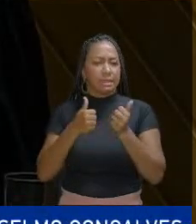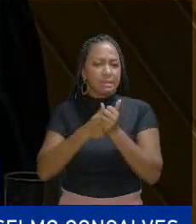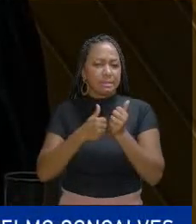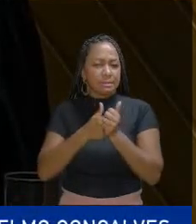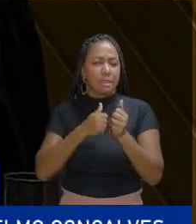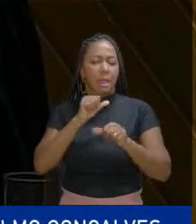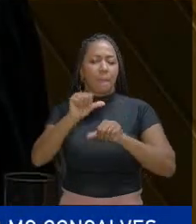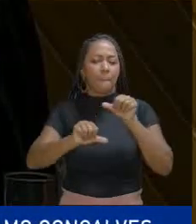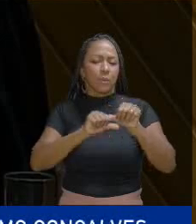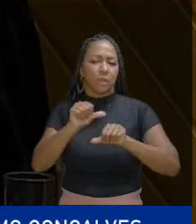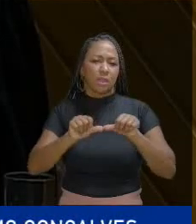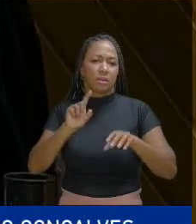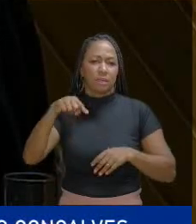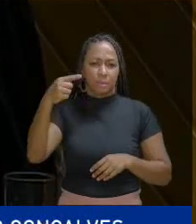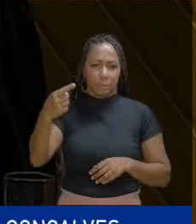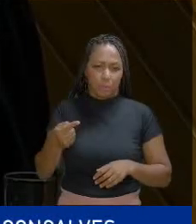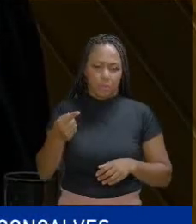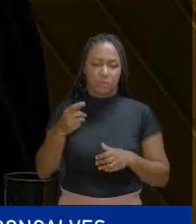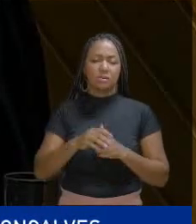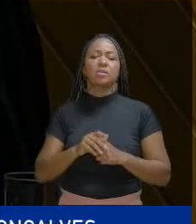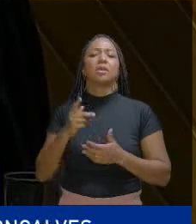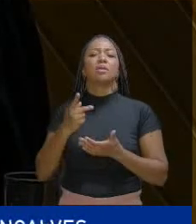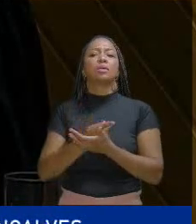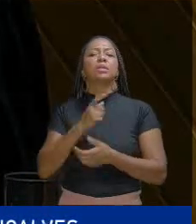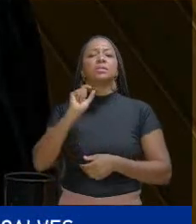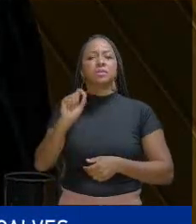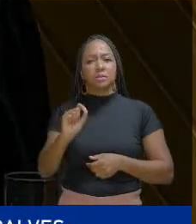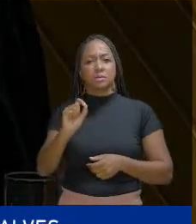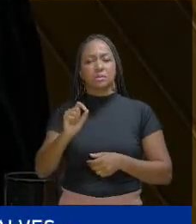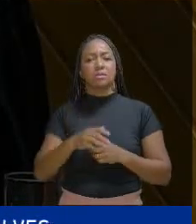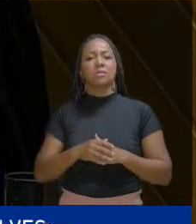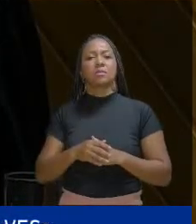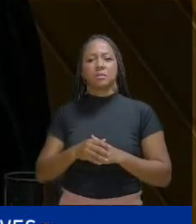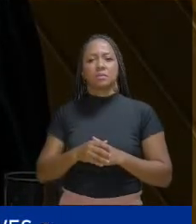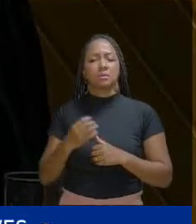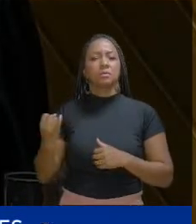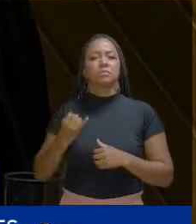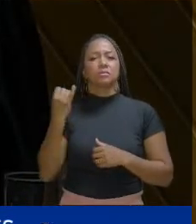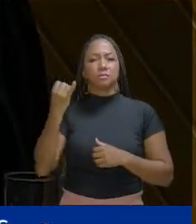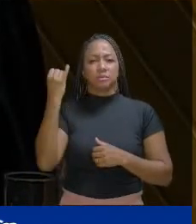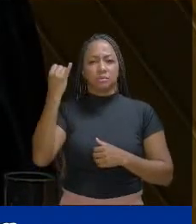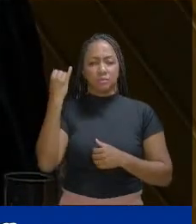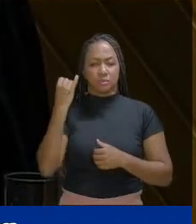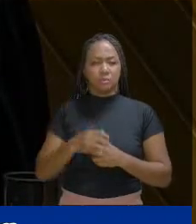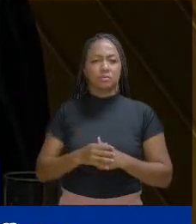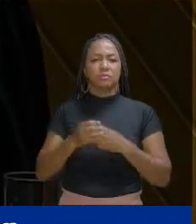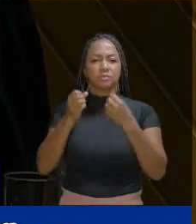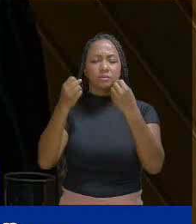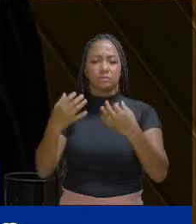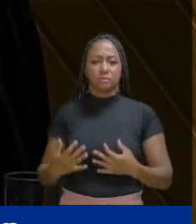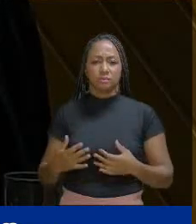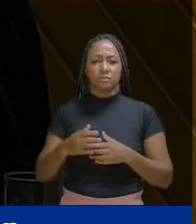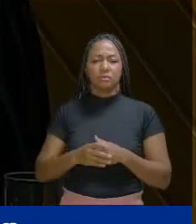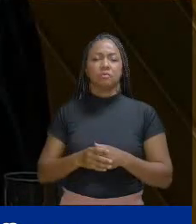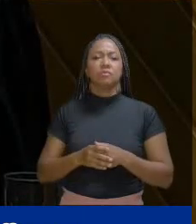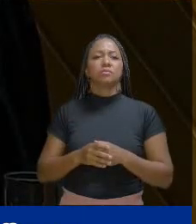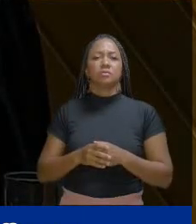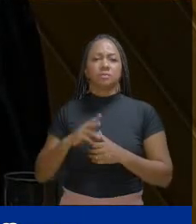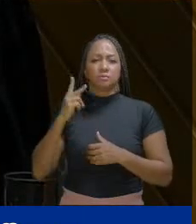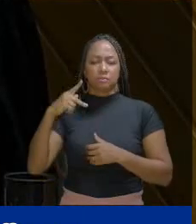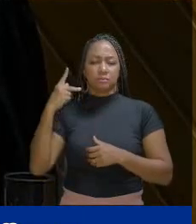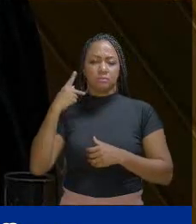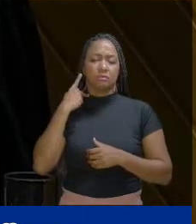de retificação posterior. Essa circunstância ganha ainda mais relevância diante das alegações da